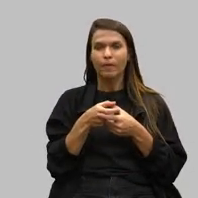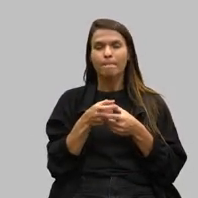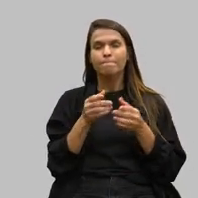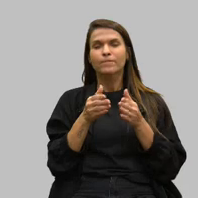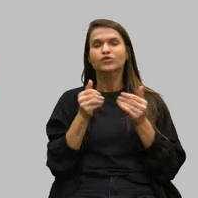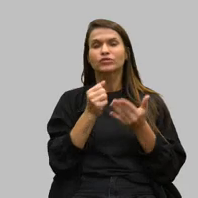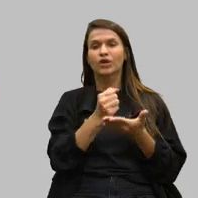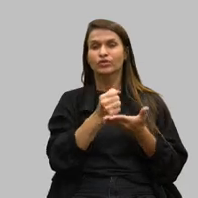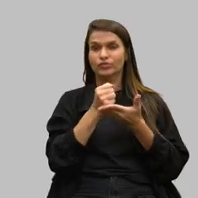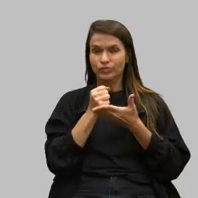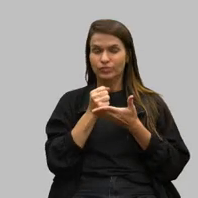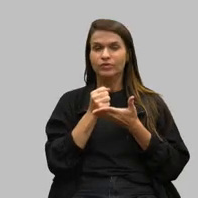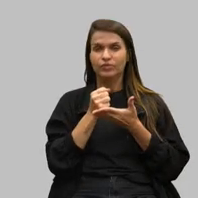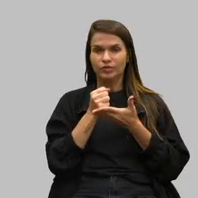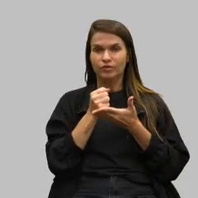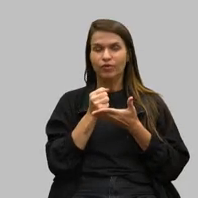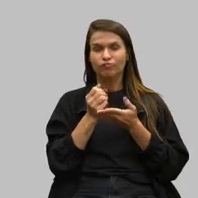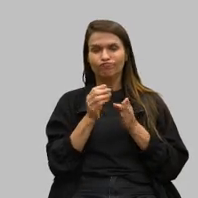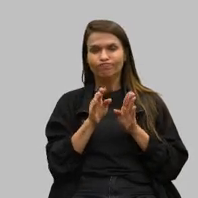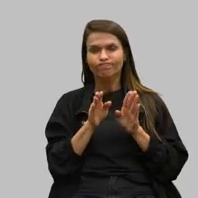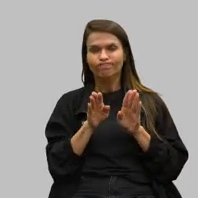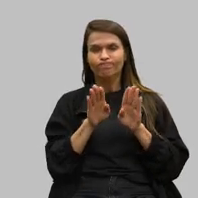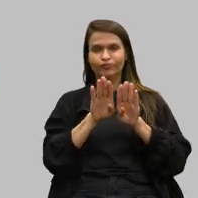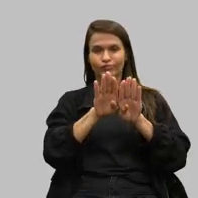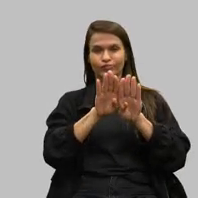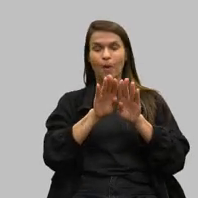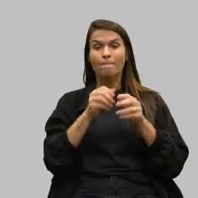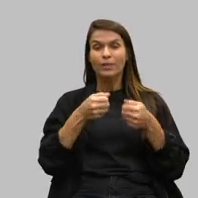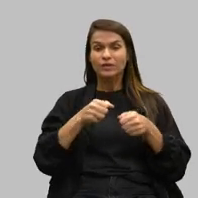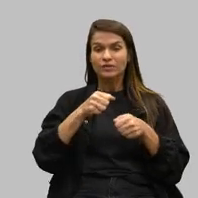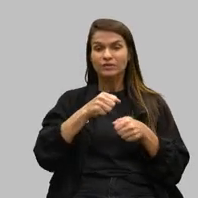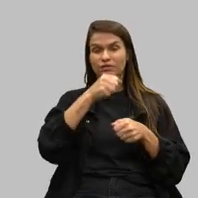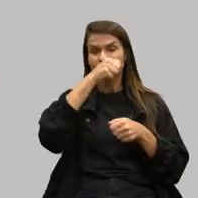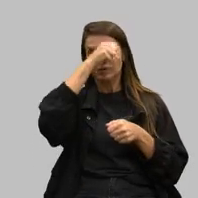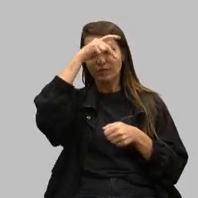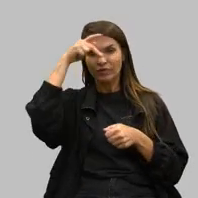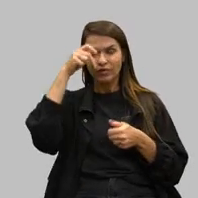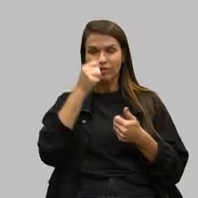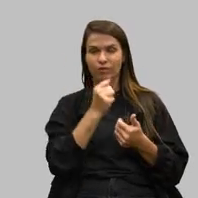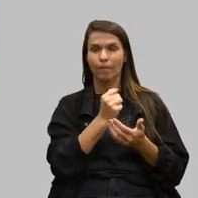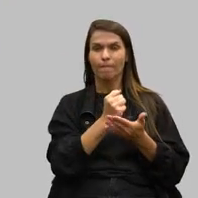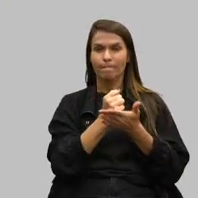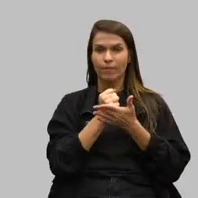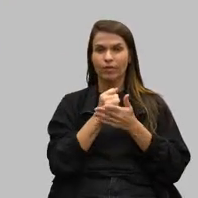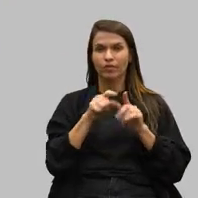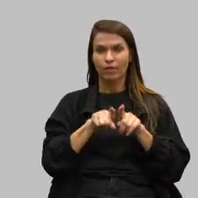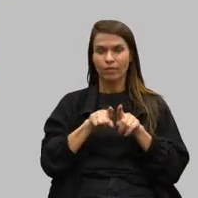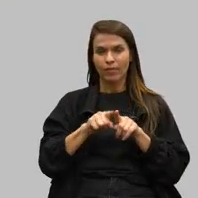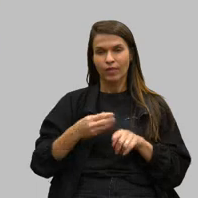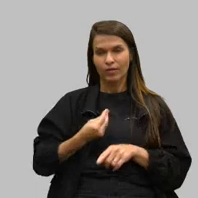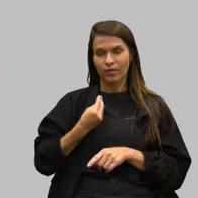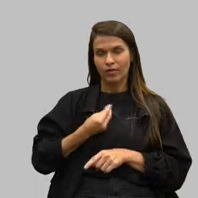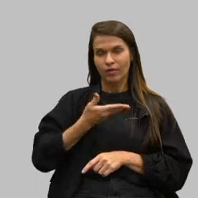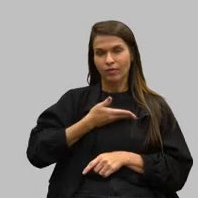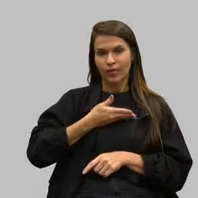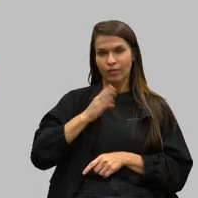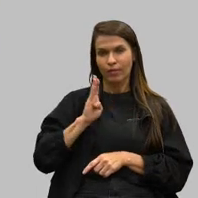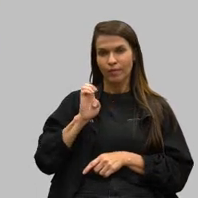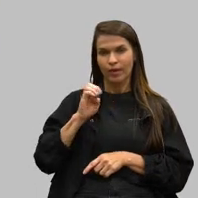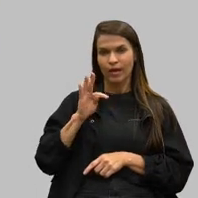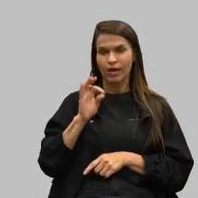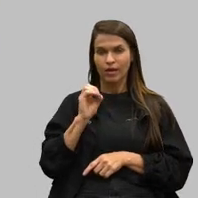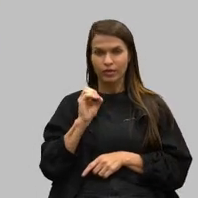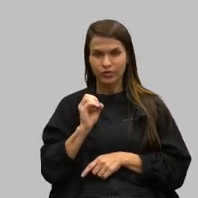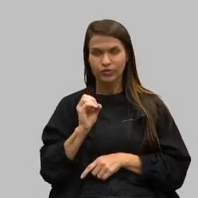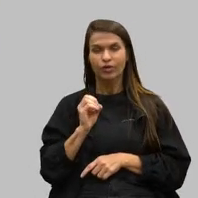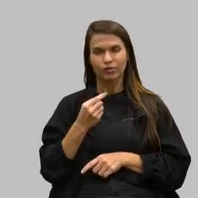socorro, fechando as portas, precisando das prefeituras e tem aqui hoje a presença do meu amigo e irmão Beto, nosso prefeito São José do Guabal,